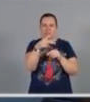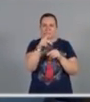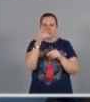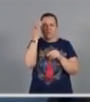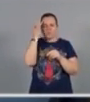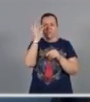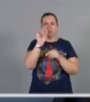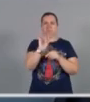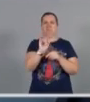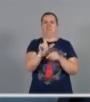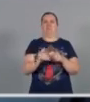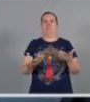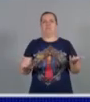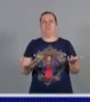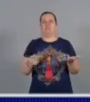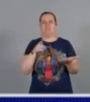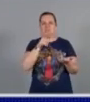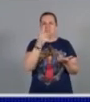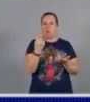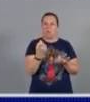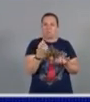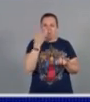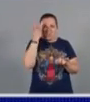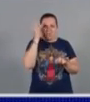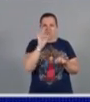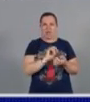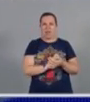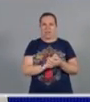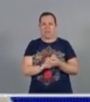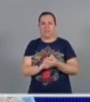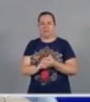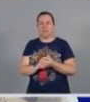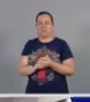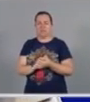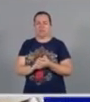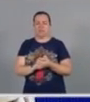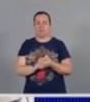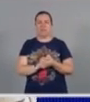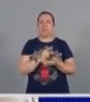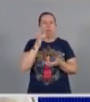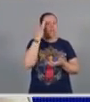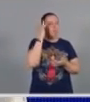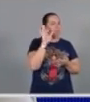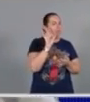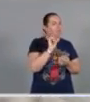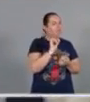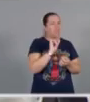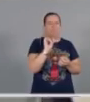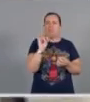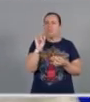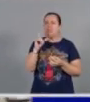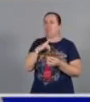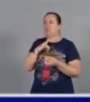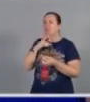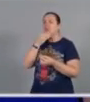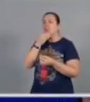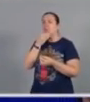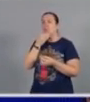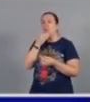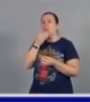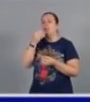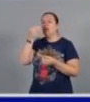sabe o que é Sois O único que não sabe porque que eu não tô sabendo que havia um homem que